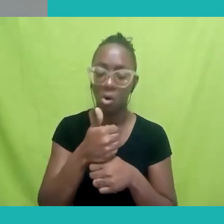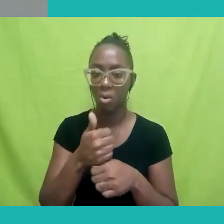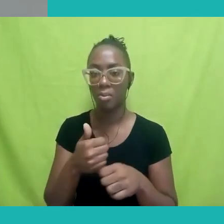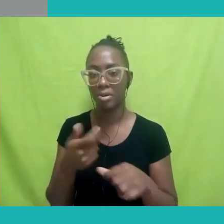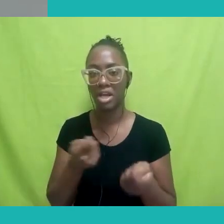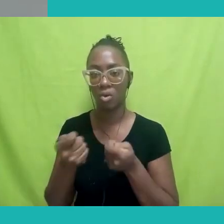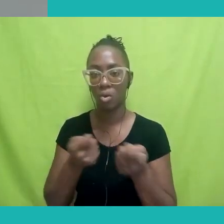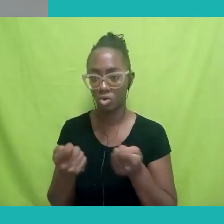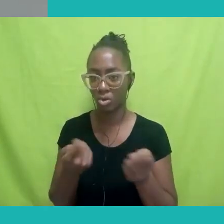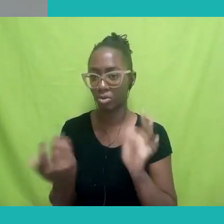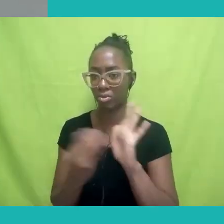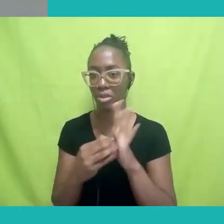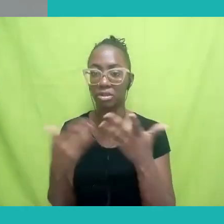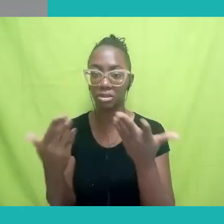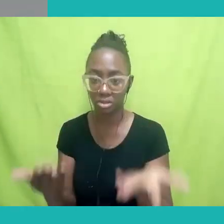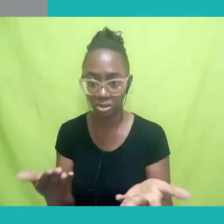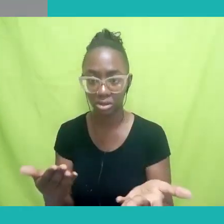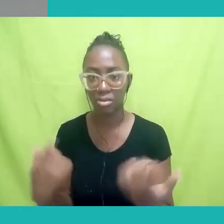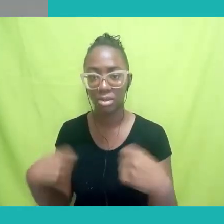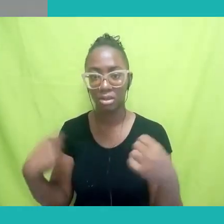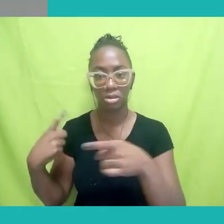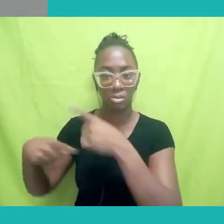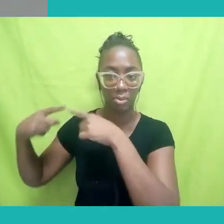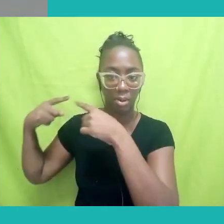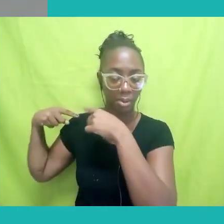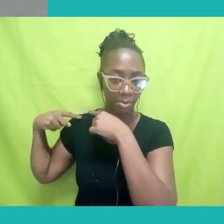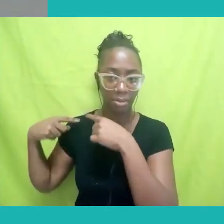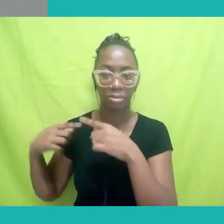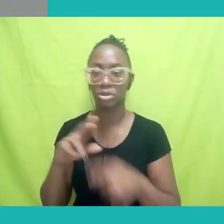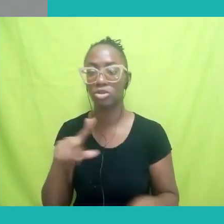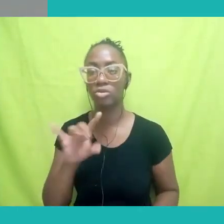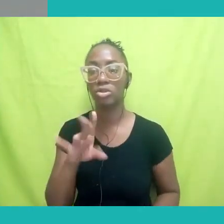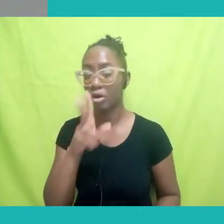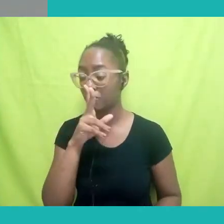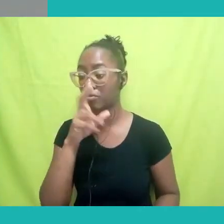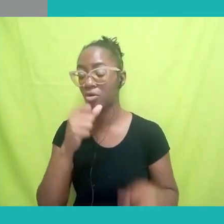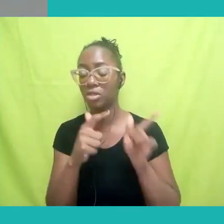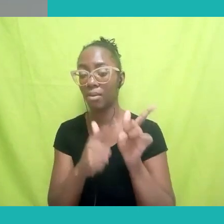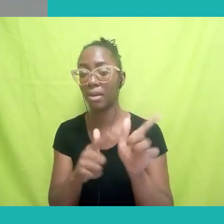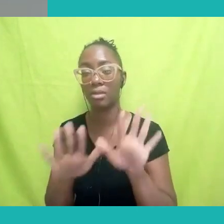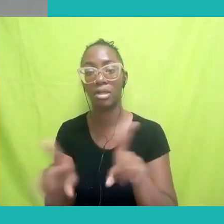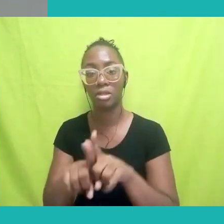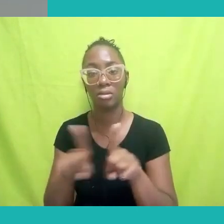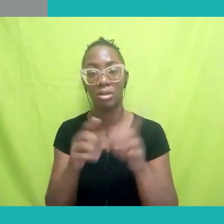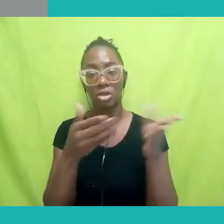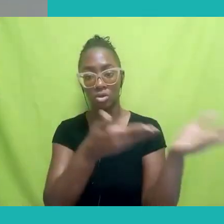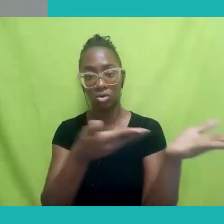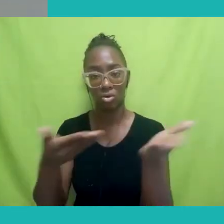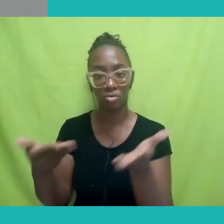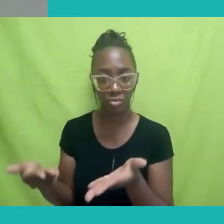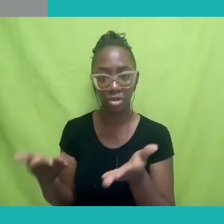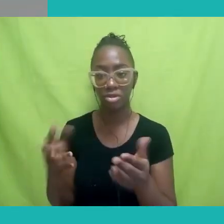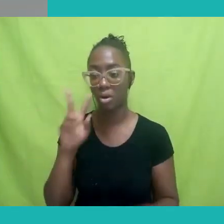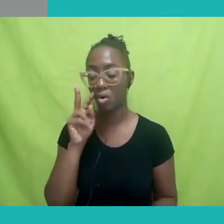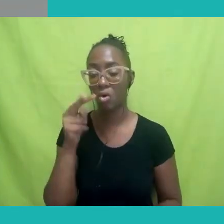é importante a gente resgatar o contexto histórico, né, e não olhar só para as Forças Armadas, mas também eu faço um convite para que se olhe